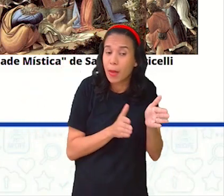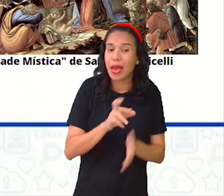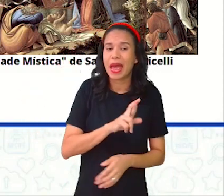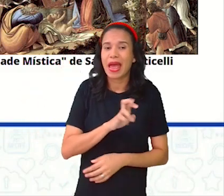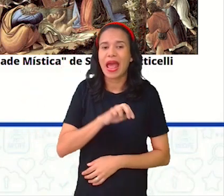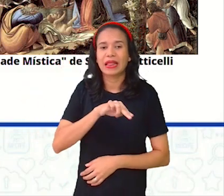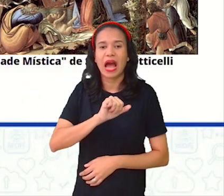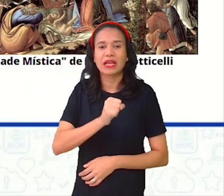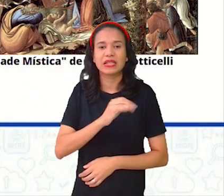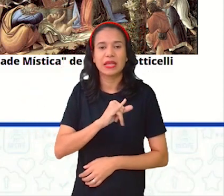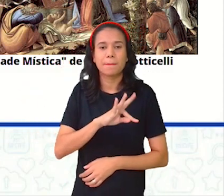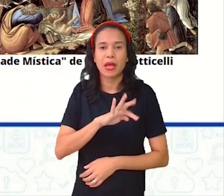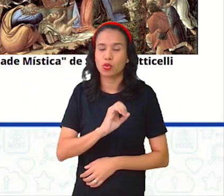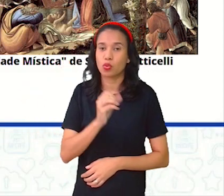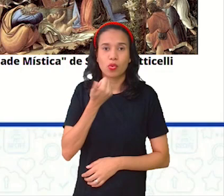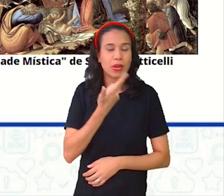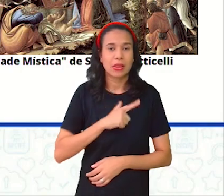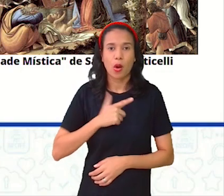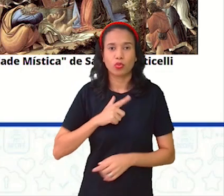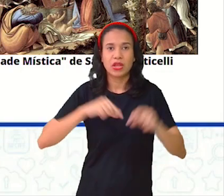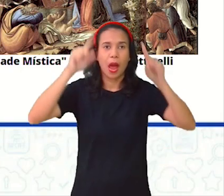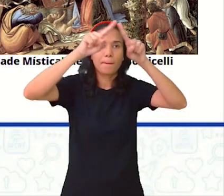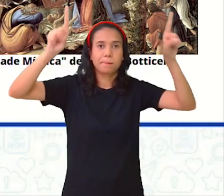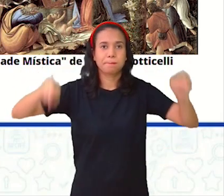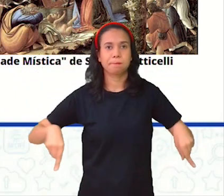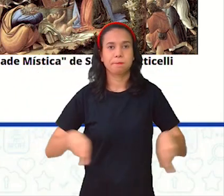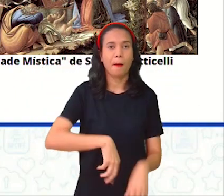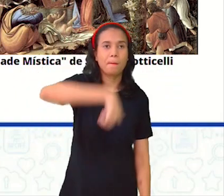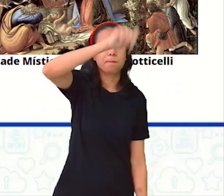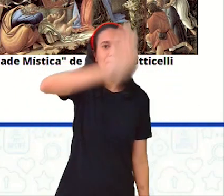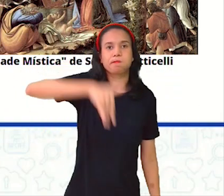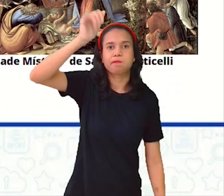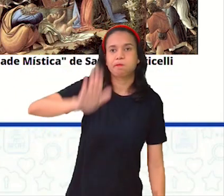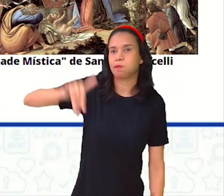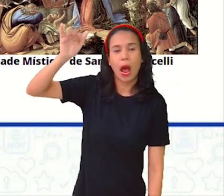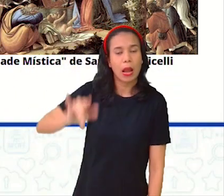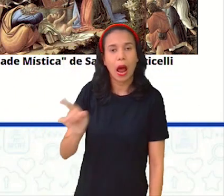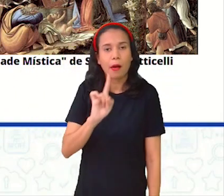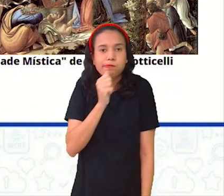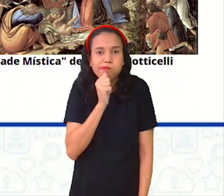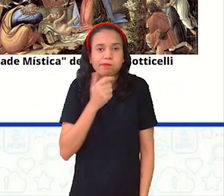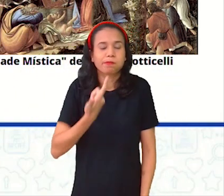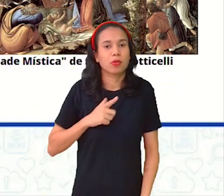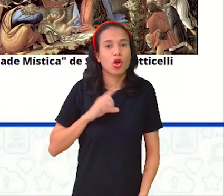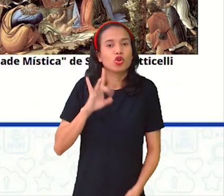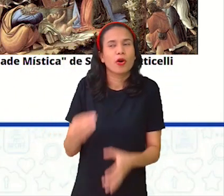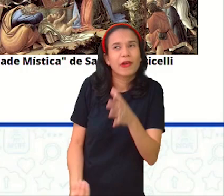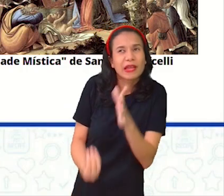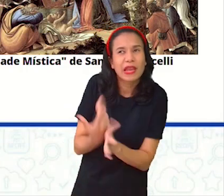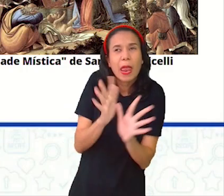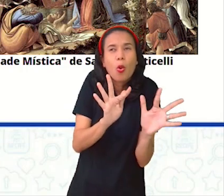não existia a tela, tá, gente? A tela só foi inventada já mais para o fim